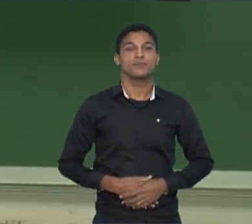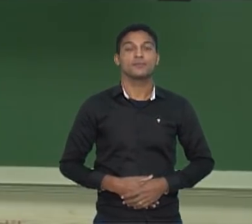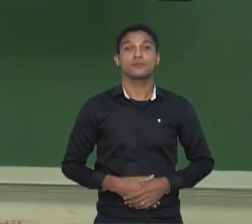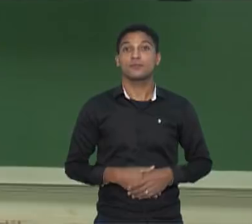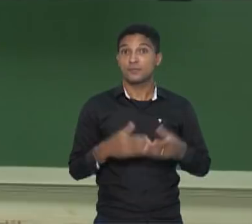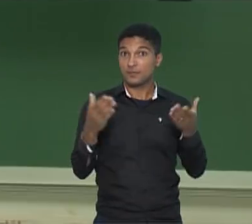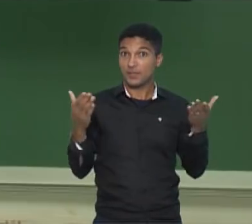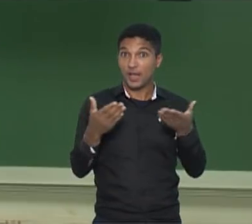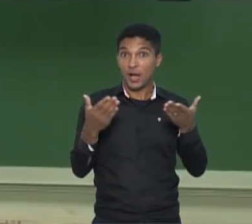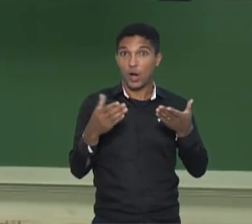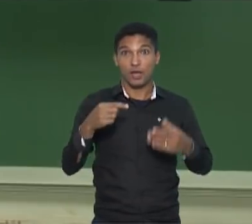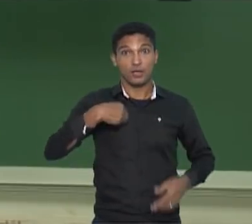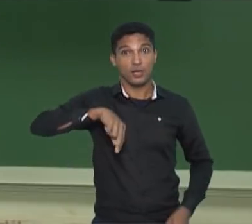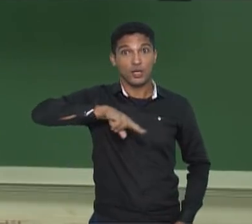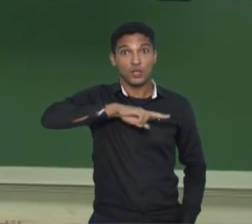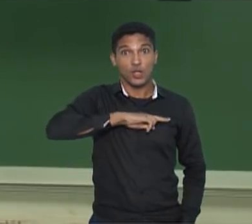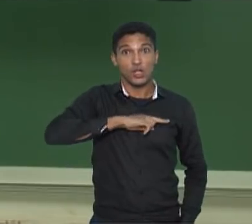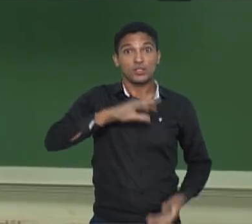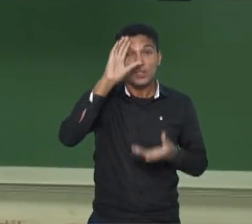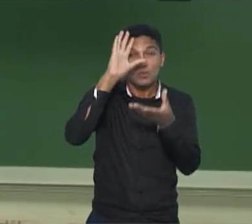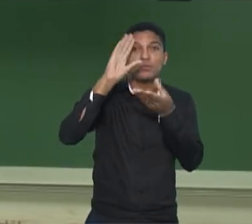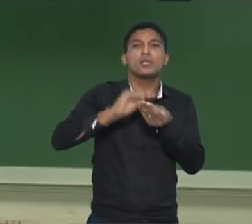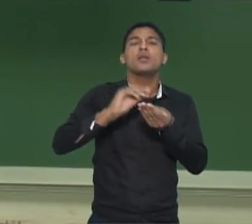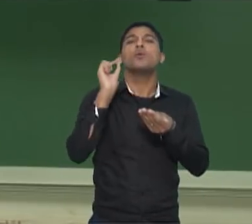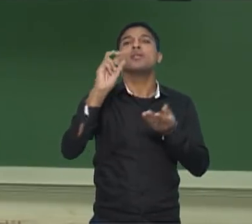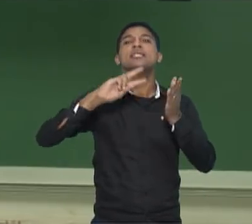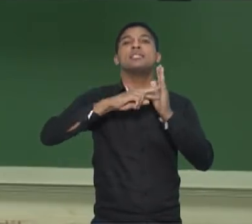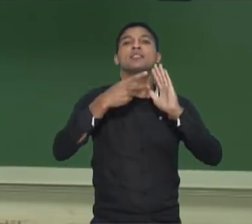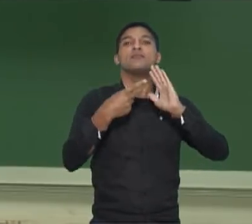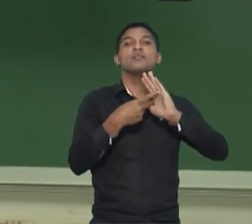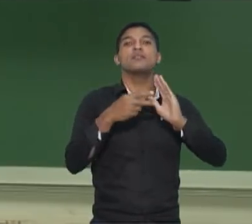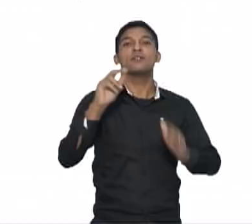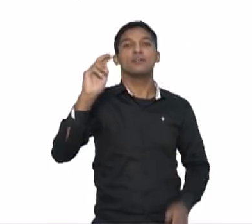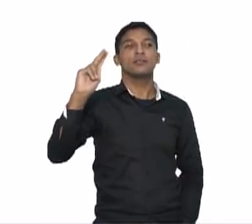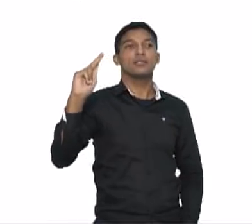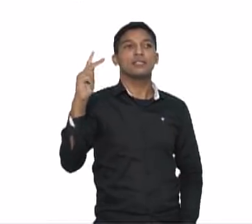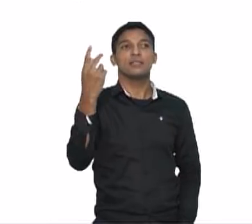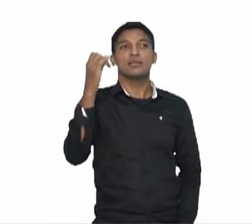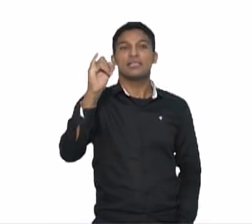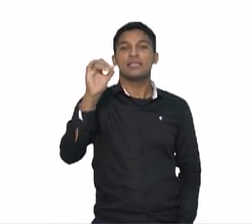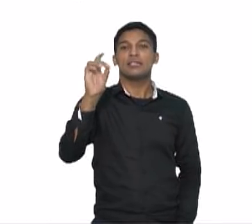Vamos compreender o que significa hidrosfera.